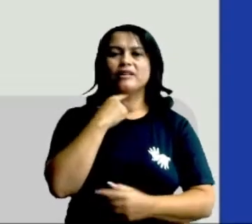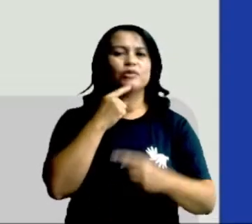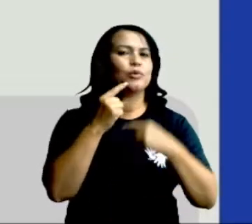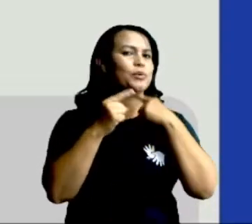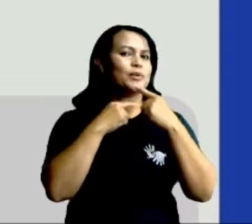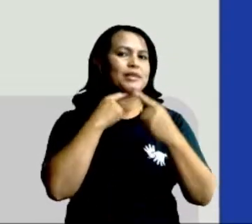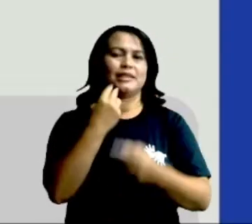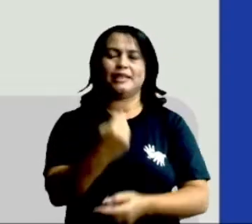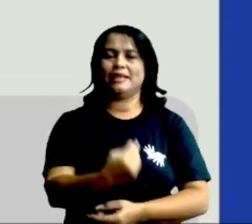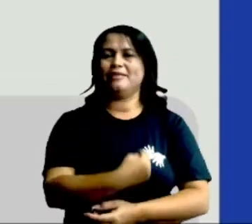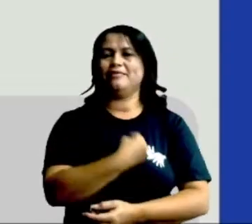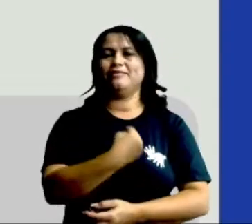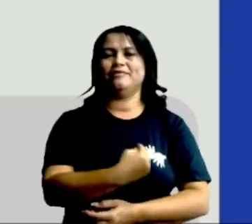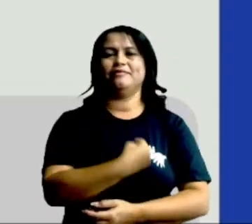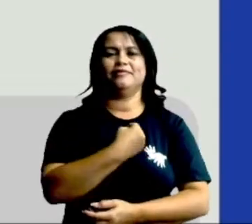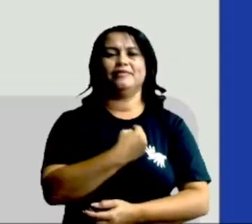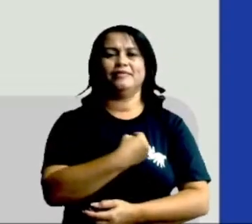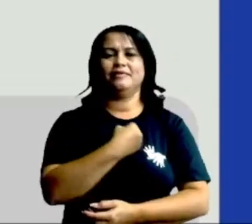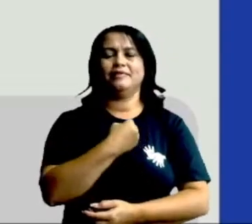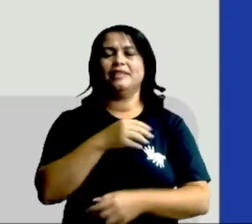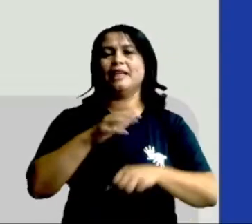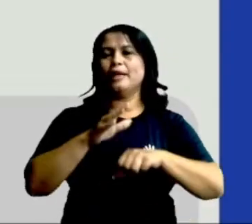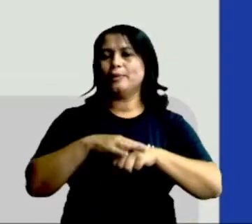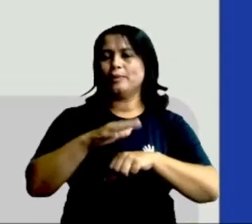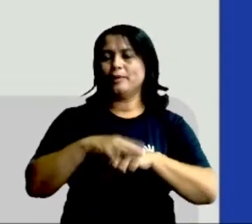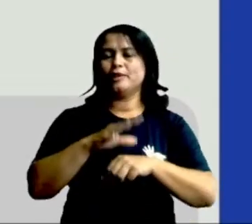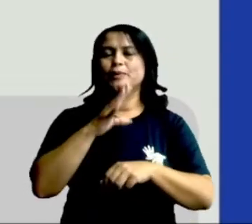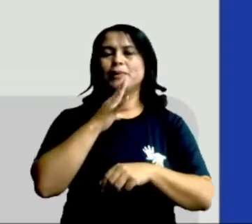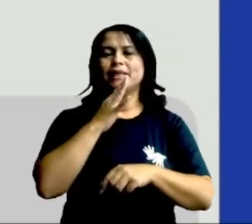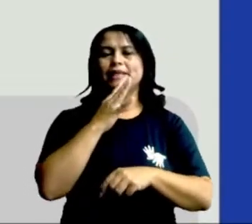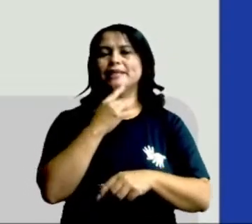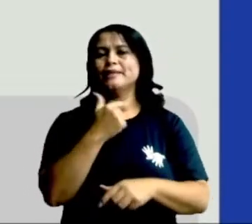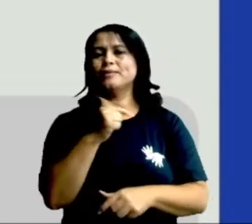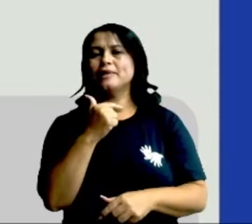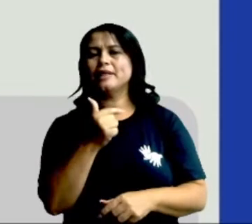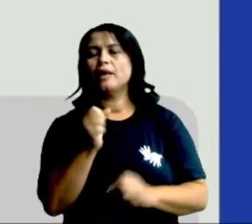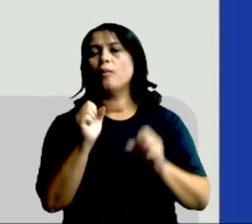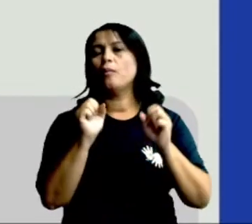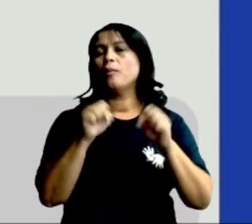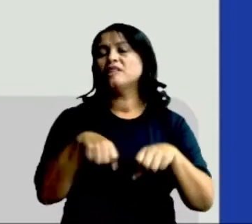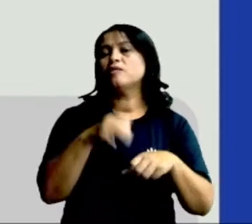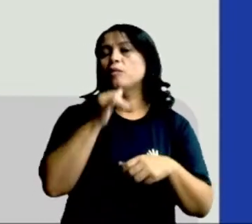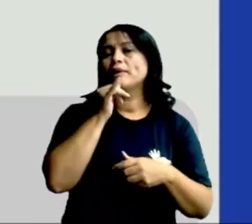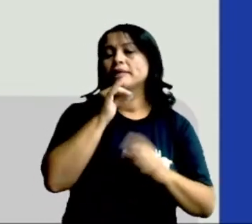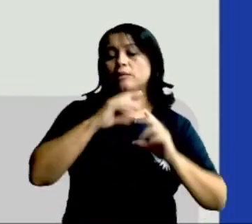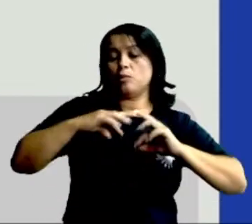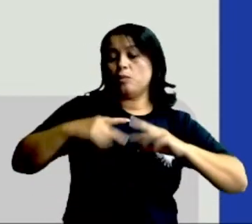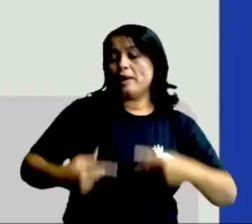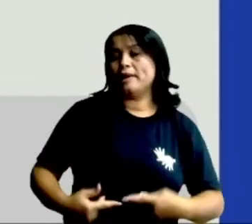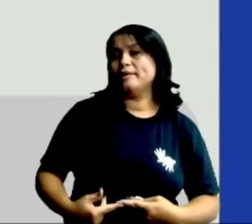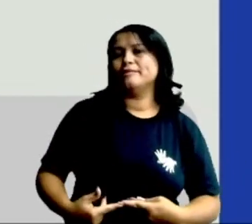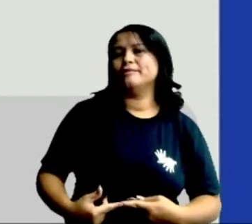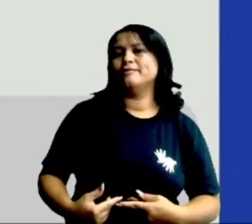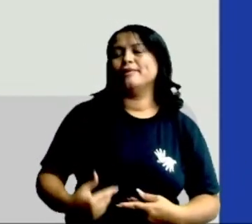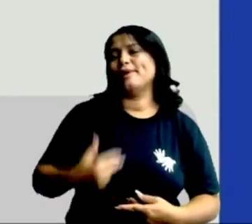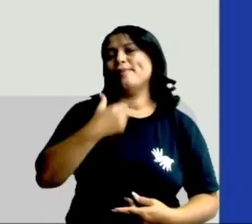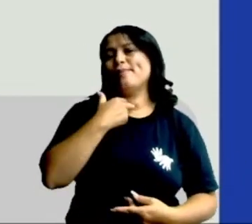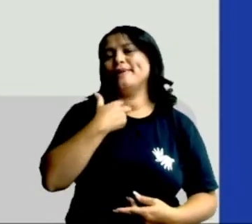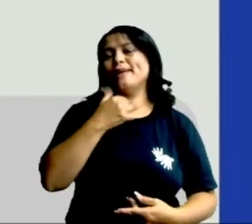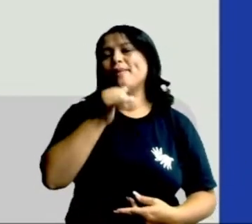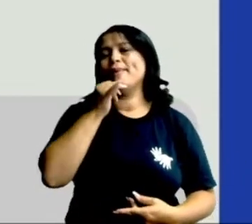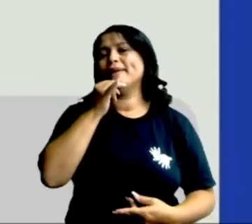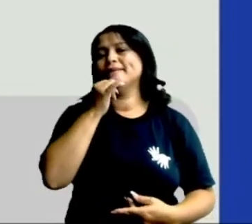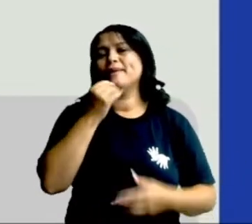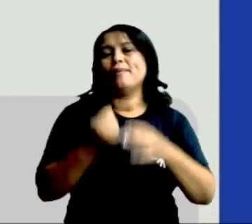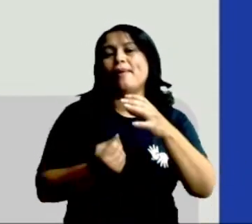possível a existência dos seres vivos atualmente conhecidos, ou seja, não seria possível a existência dos seres humanos, não seria possível a existência